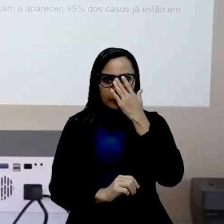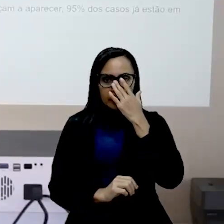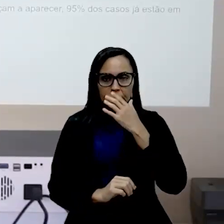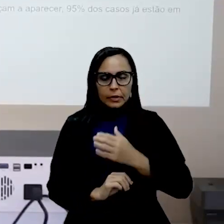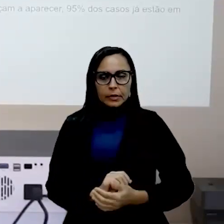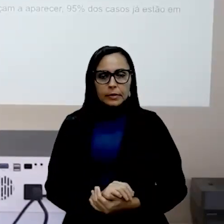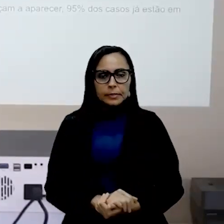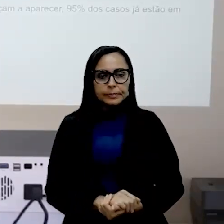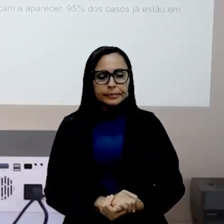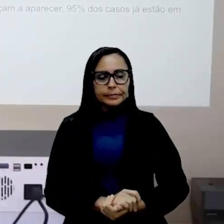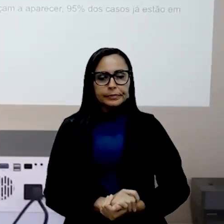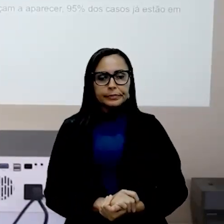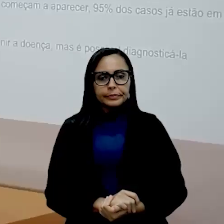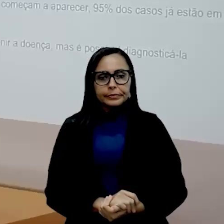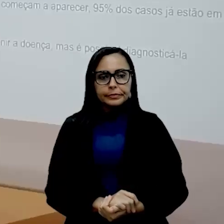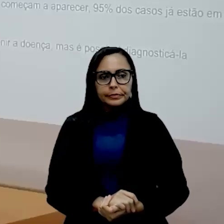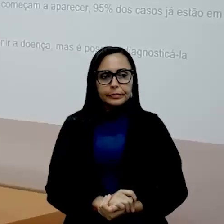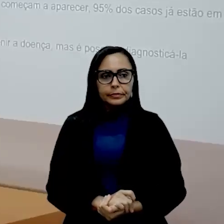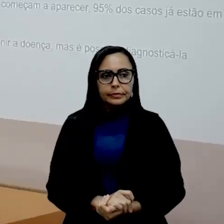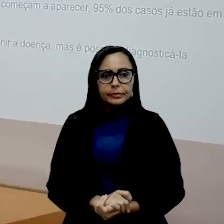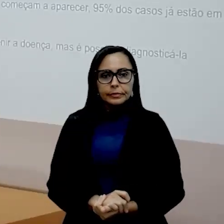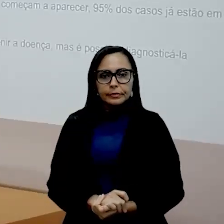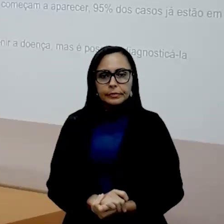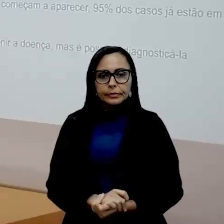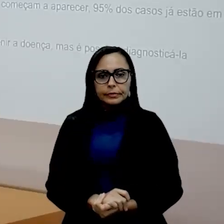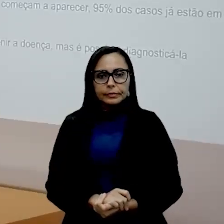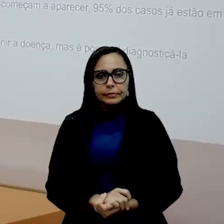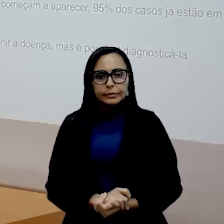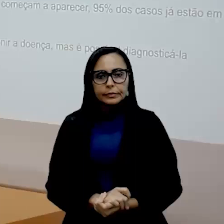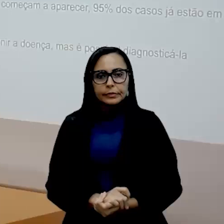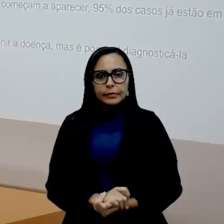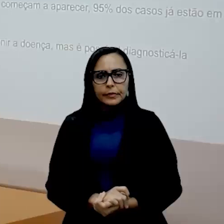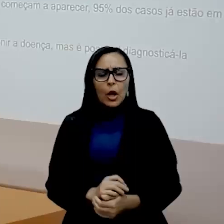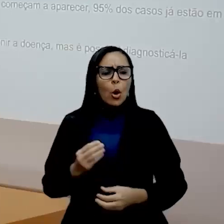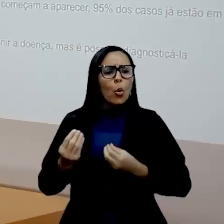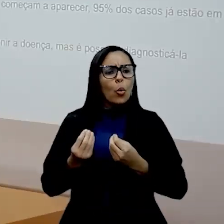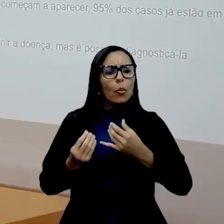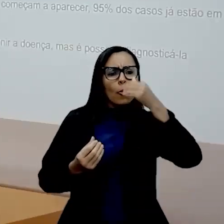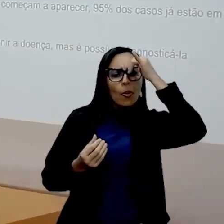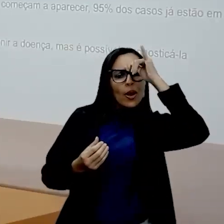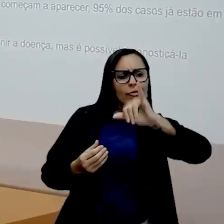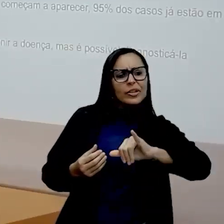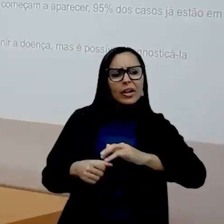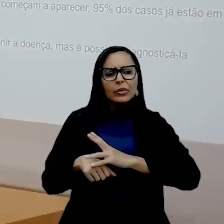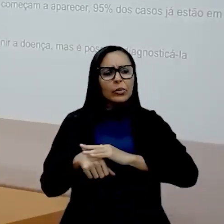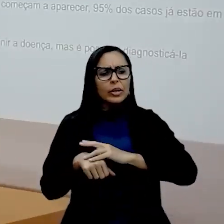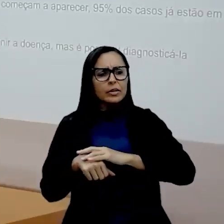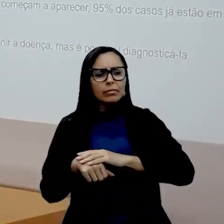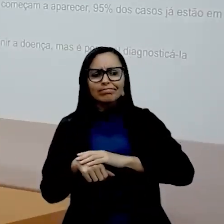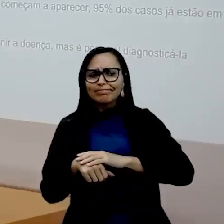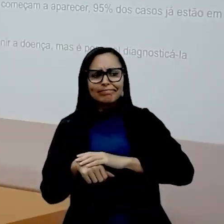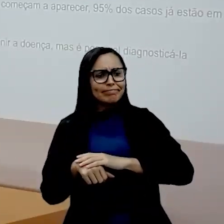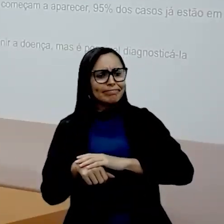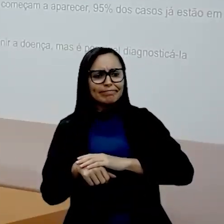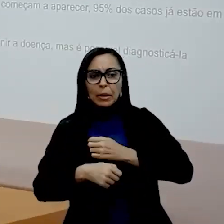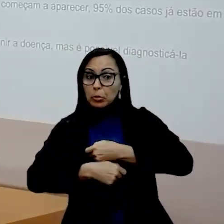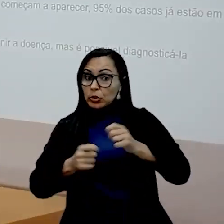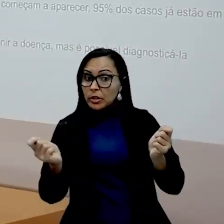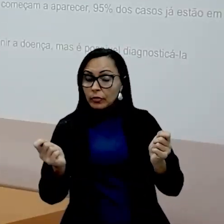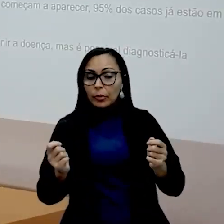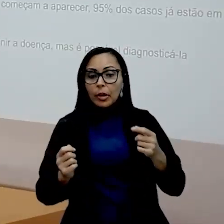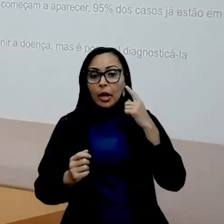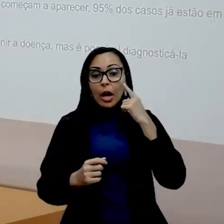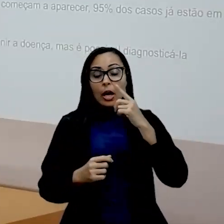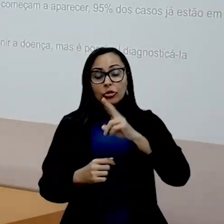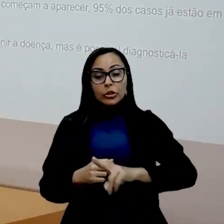ele. E não é possível prevenir a doença. Você não consegue prevenir o câncer de próstata. Tá? A gente usa um